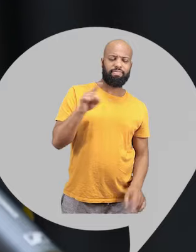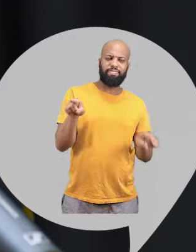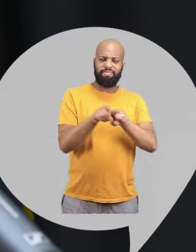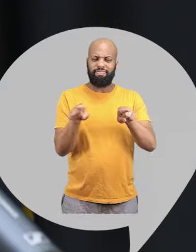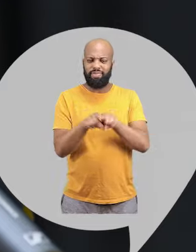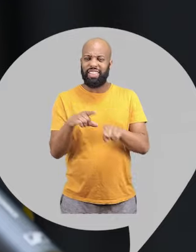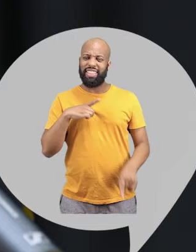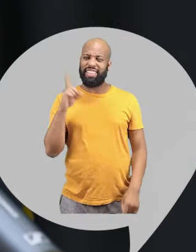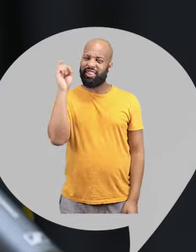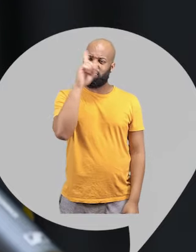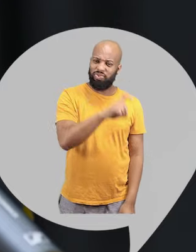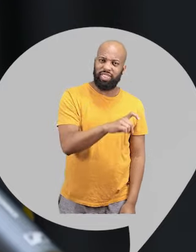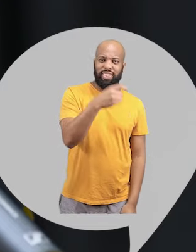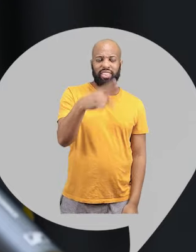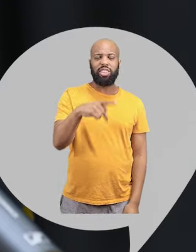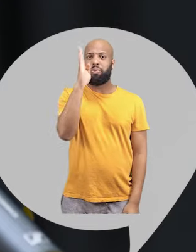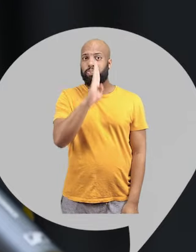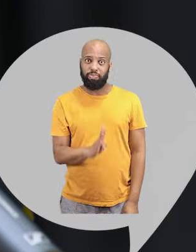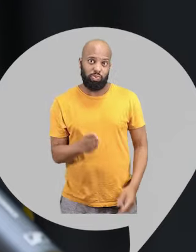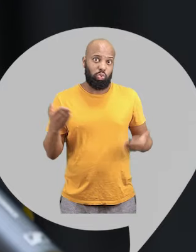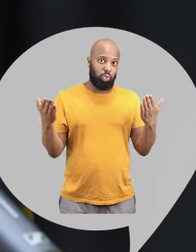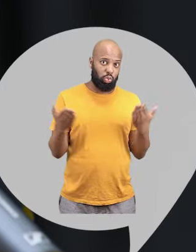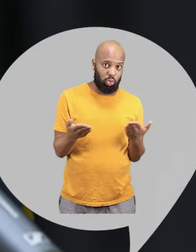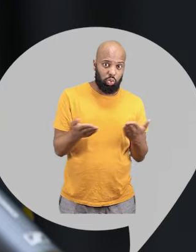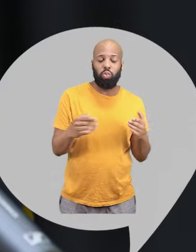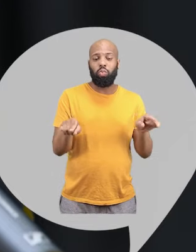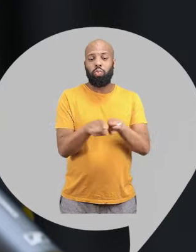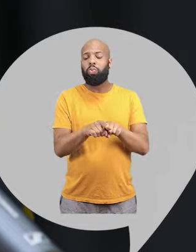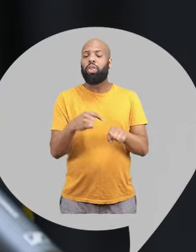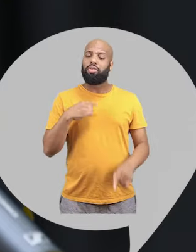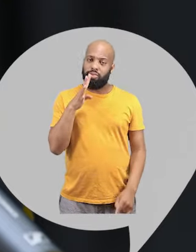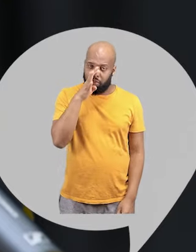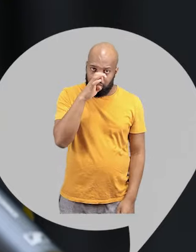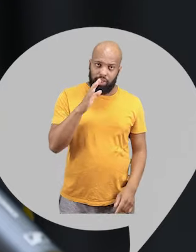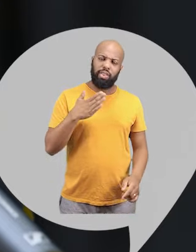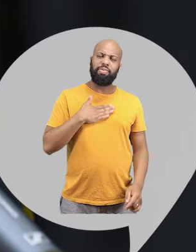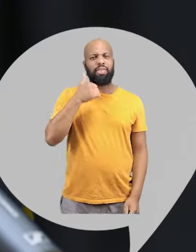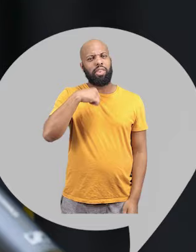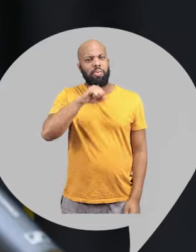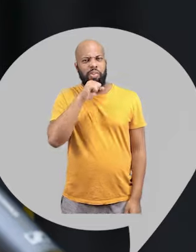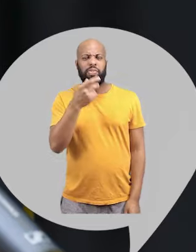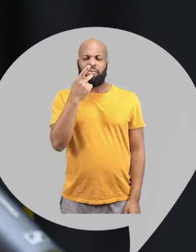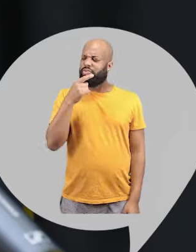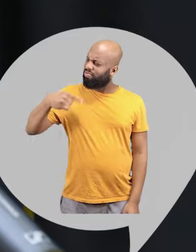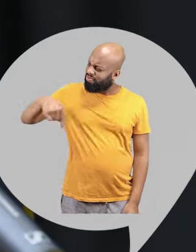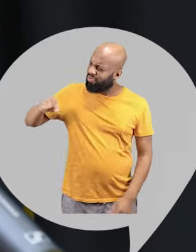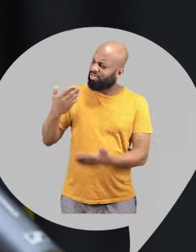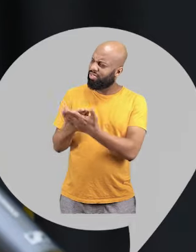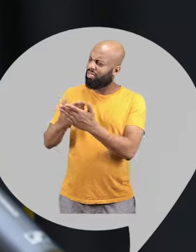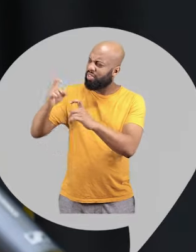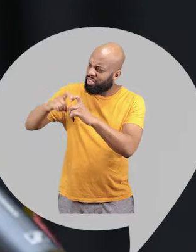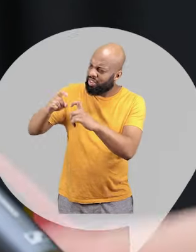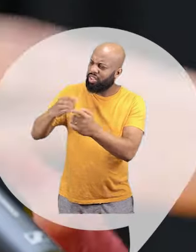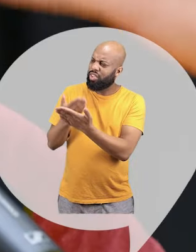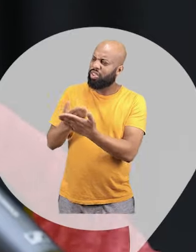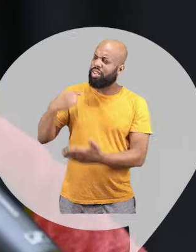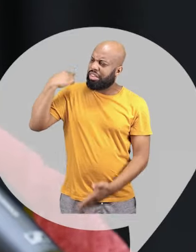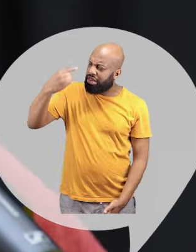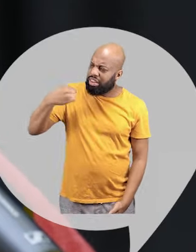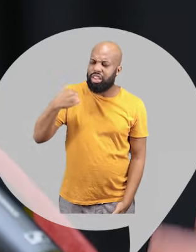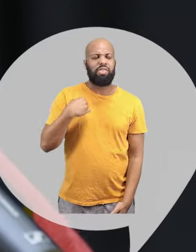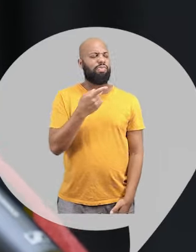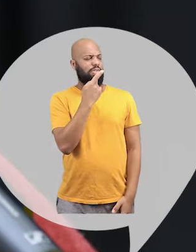e tipo de dificuldade de ser músico no Brasil hoje só que eu sou meio determinada e também eu sou um pouquinho Então minha mãe falava não vai fazer uma medicina vai